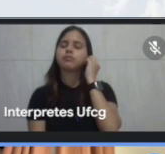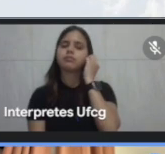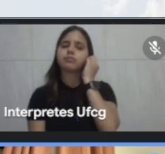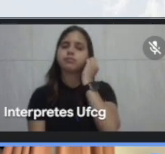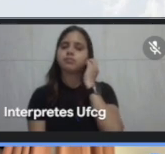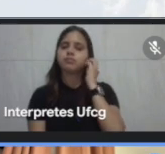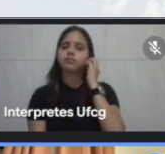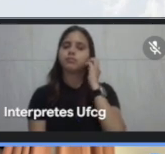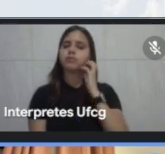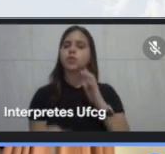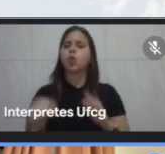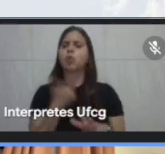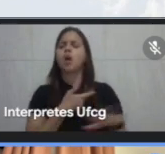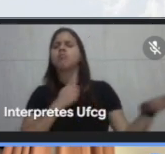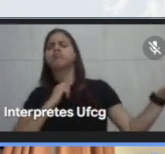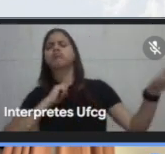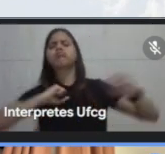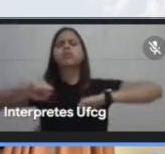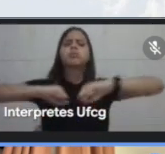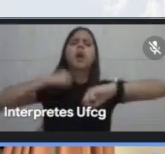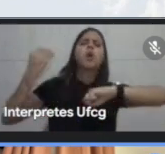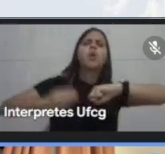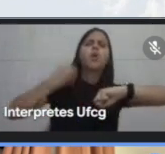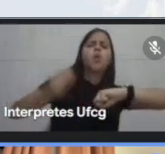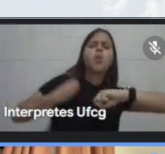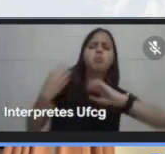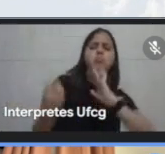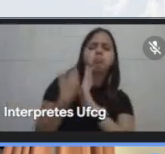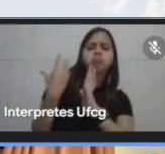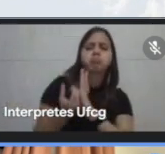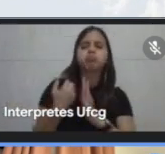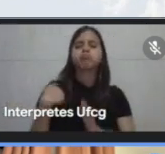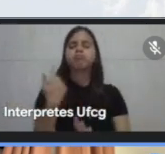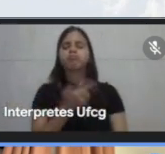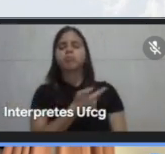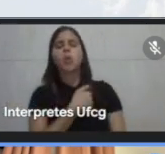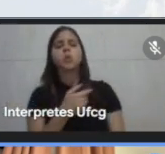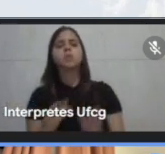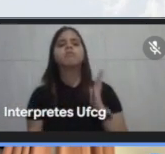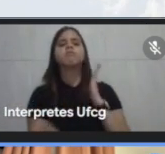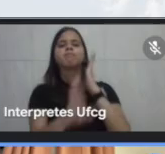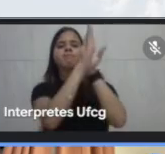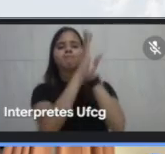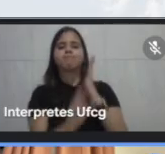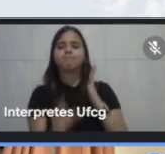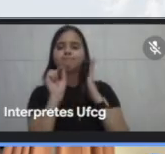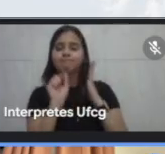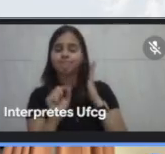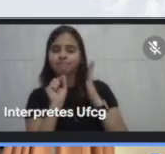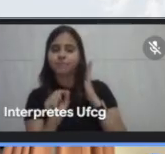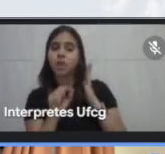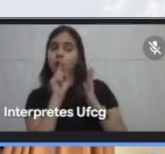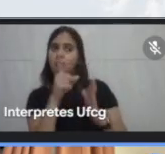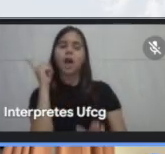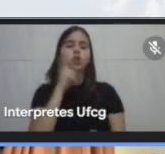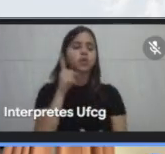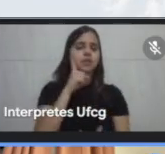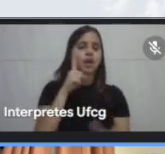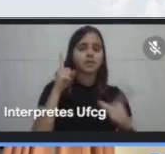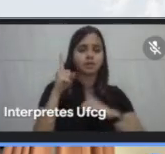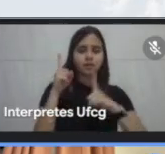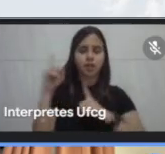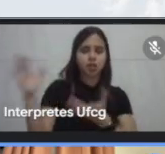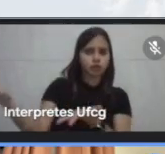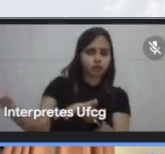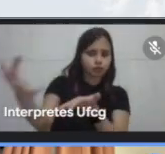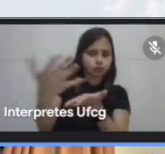nessa discussão de como fazer isso. E foi aí que a gente descobriu que nos Estados Unidos eles têm um